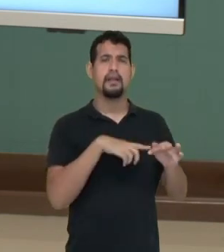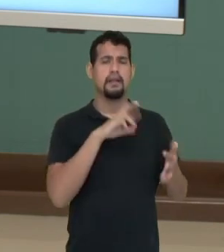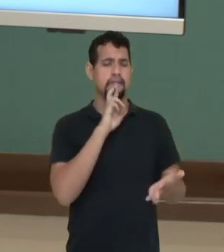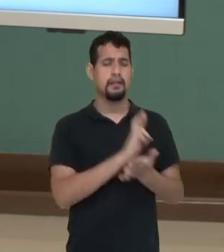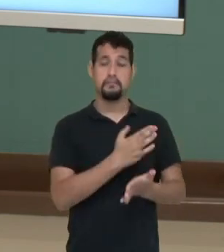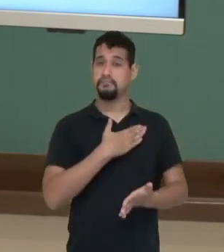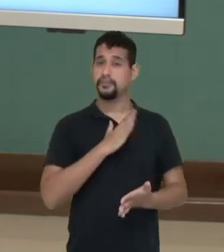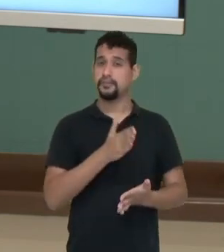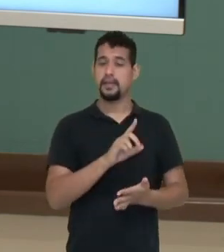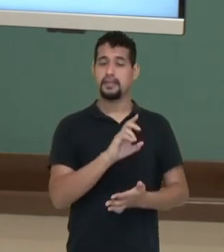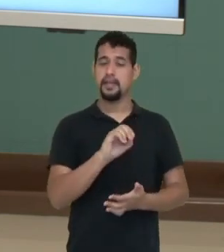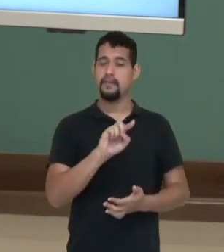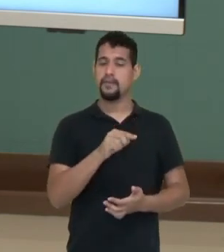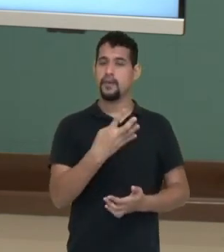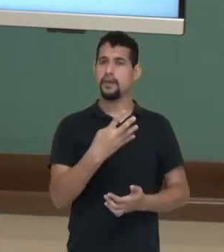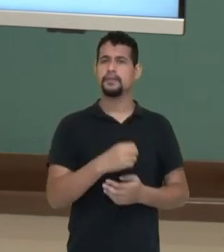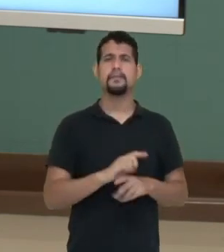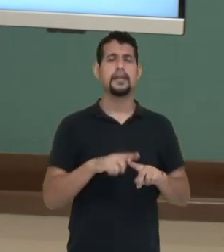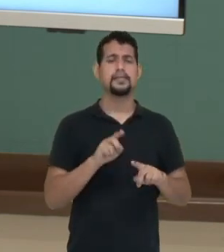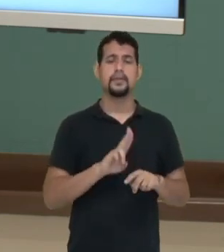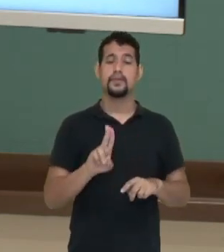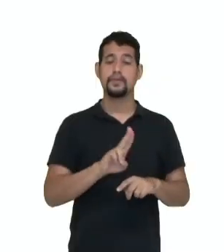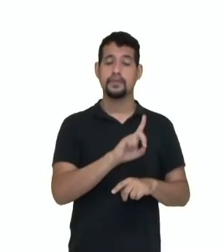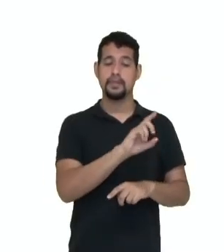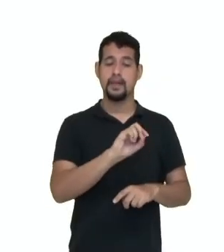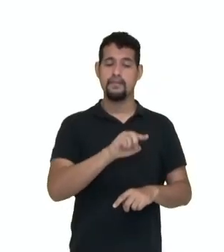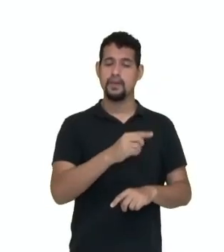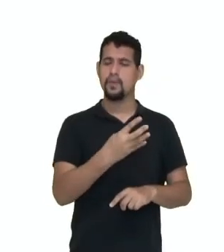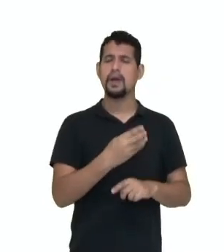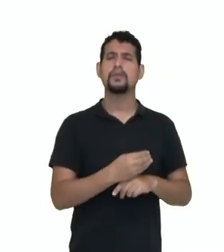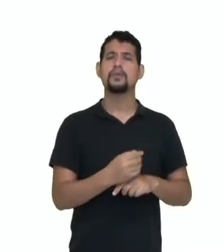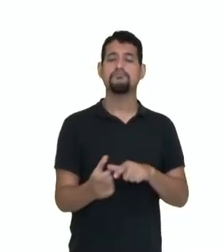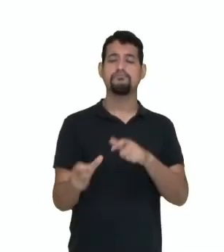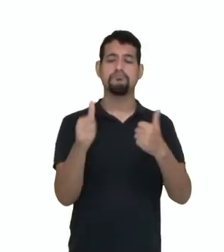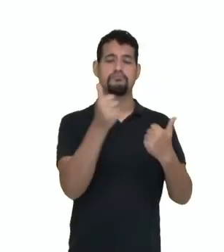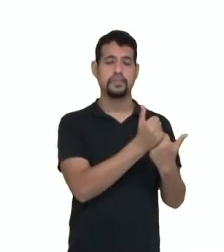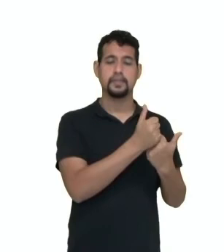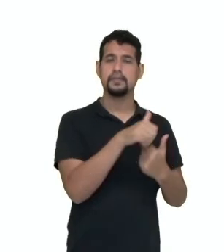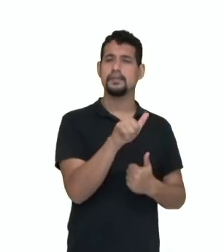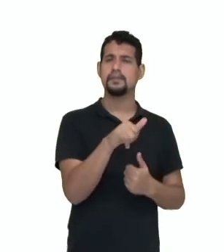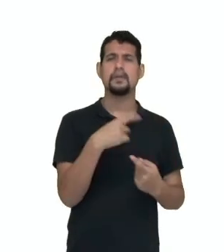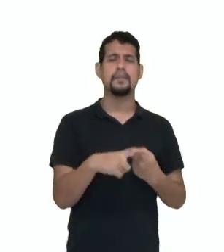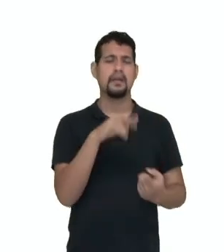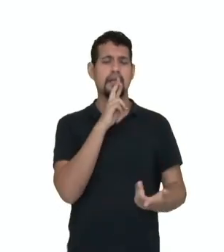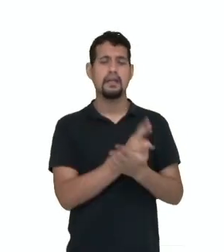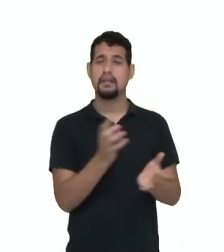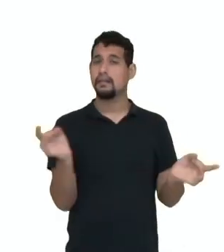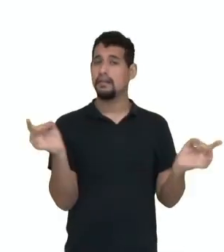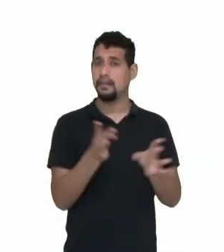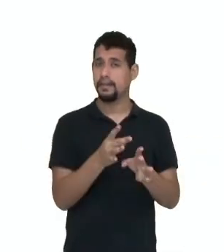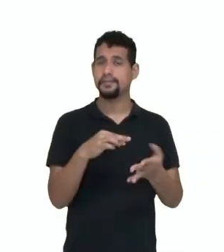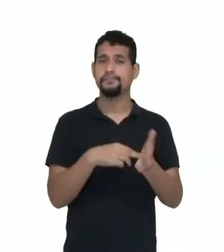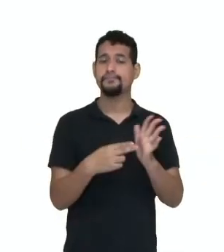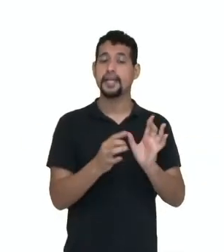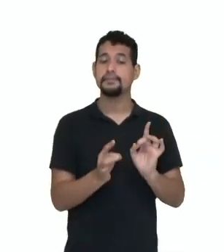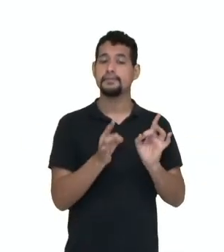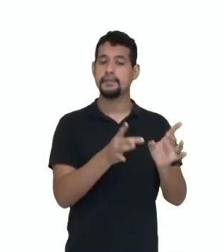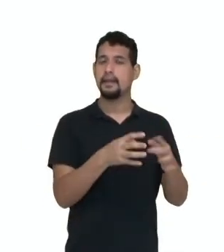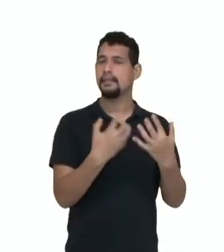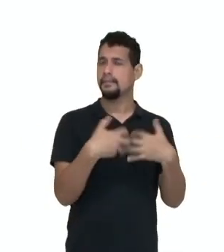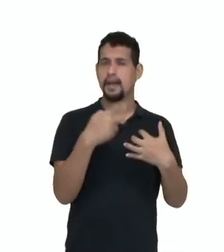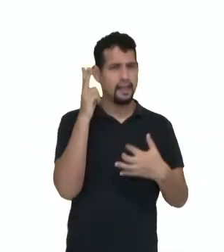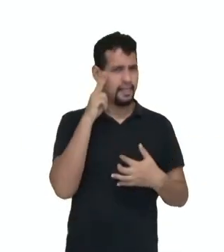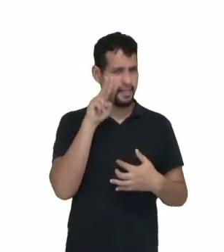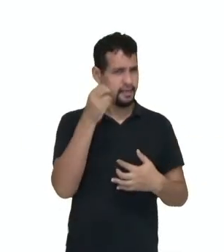resultado, 10,4. Então, eu coloco 10,4 no lugar do y, porque é o resultado final, é o que sai da máquina,